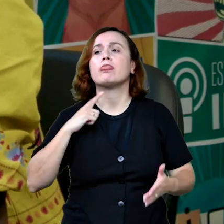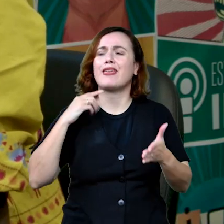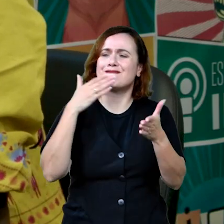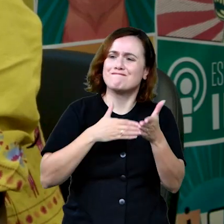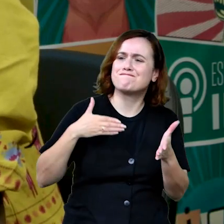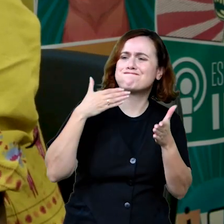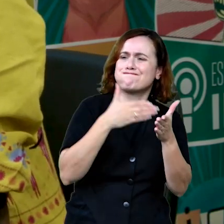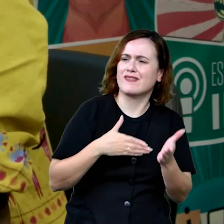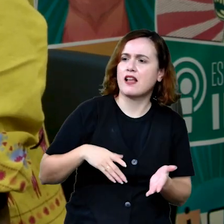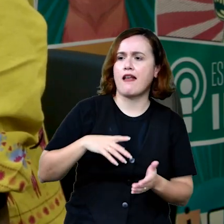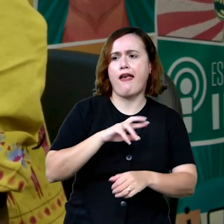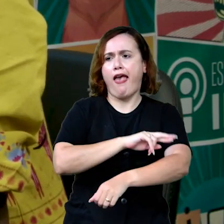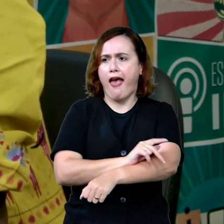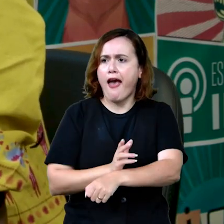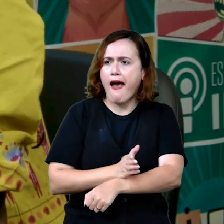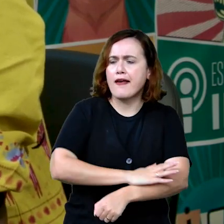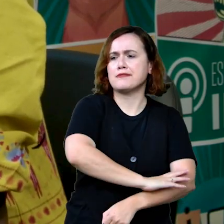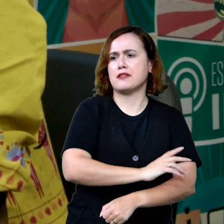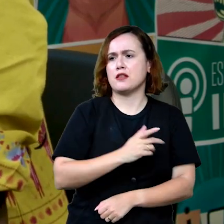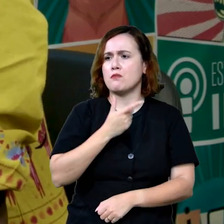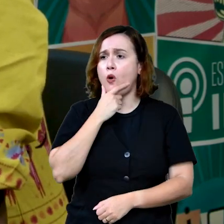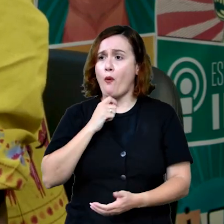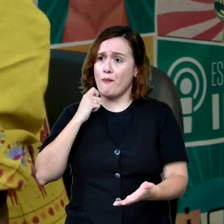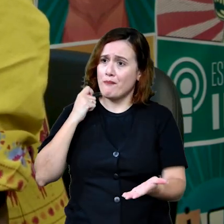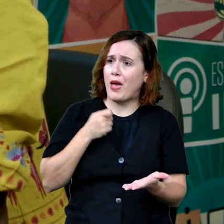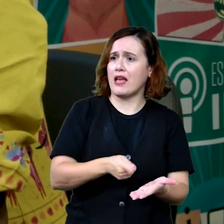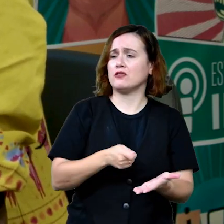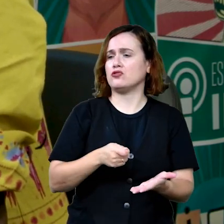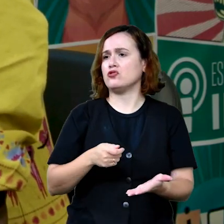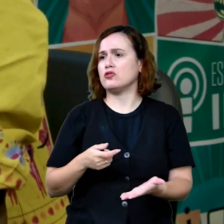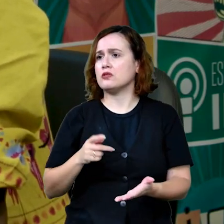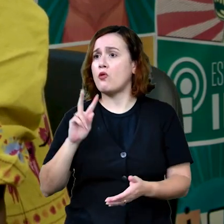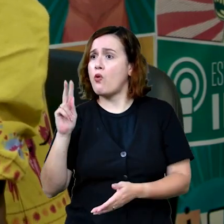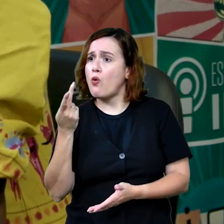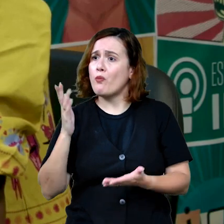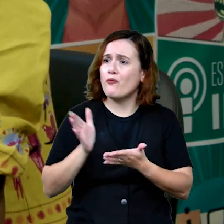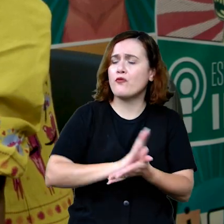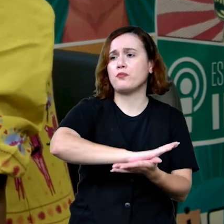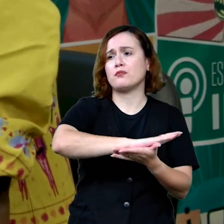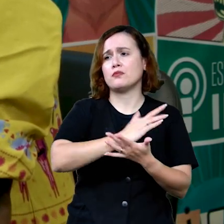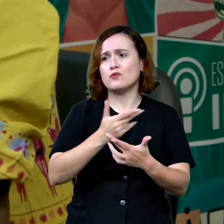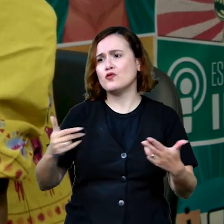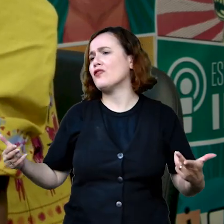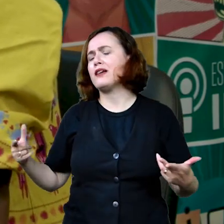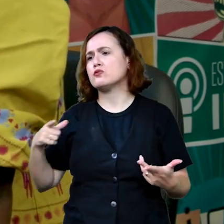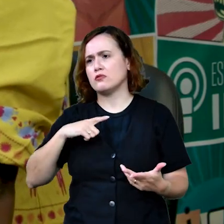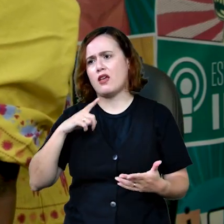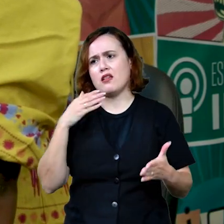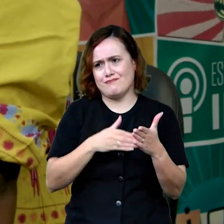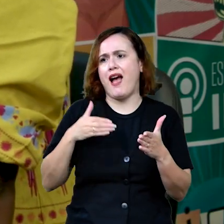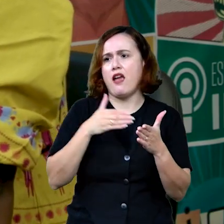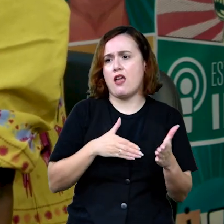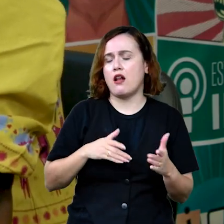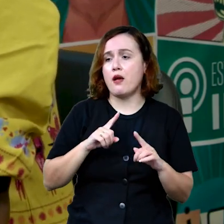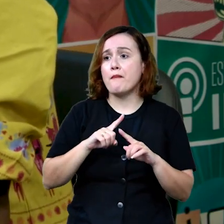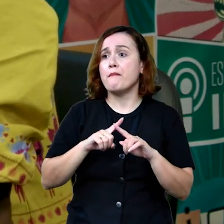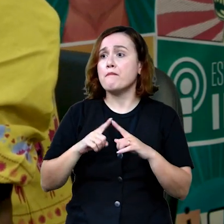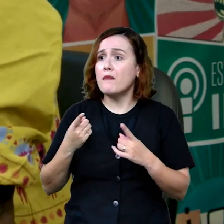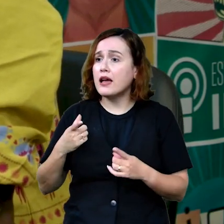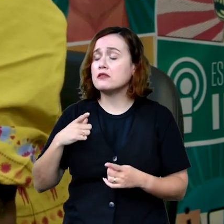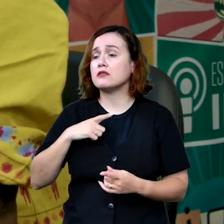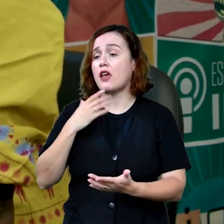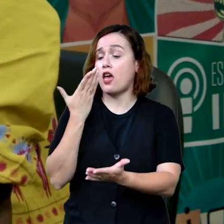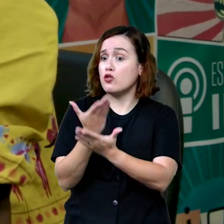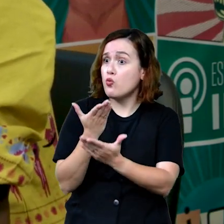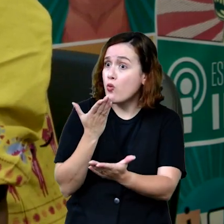como racismo, machismo, homofobia, etc. Mas eu vendo a minha mãe, e sobretudo o lugar de onde ela veio e onde ela está hoje, eu